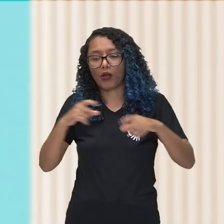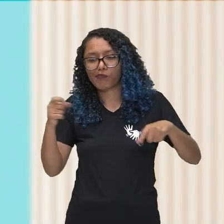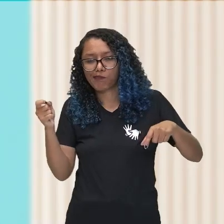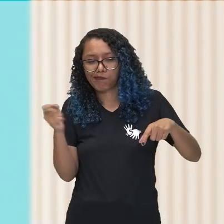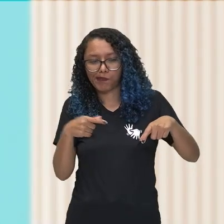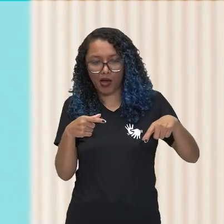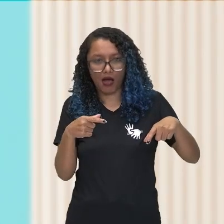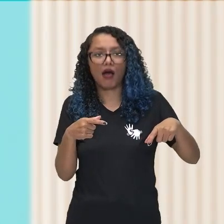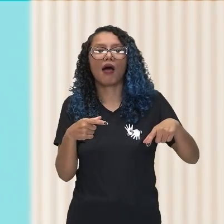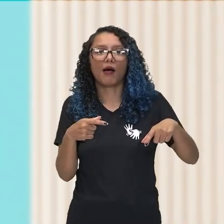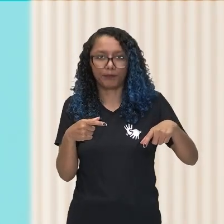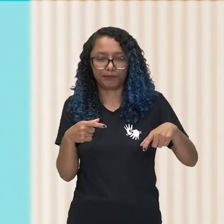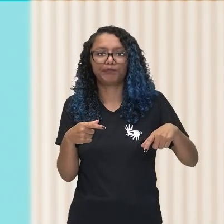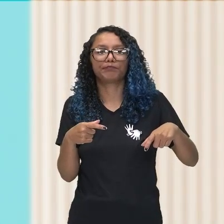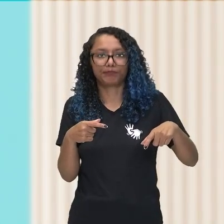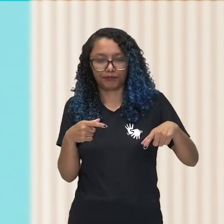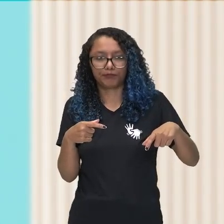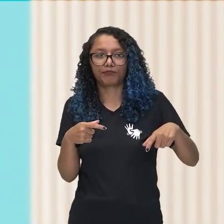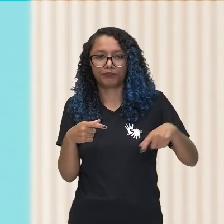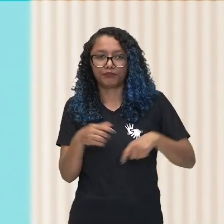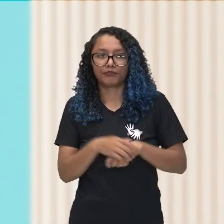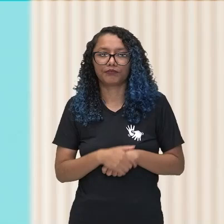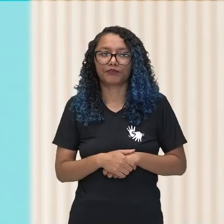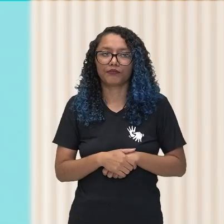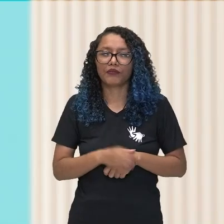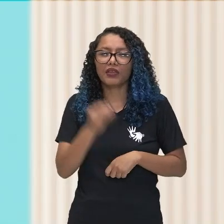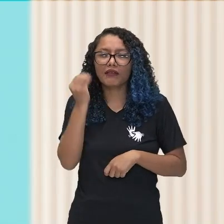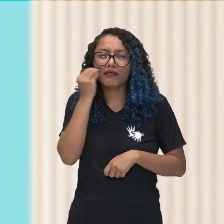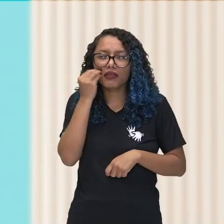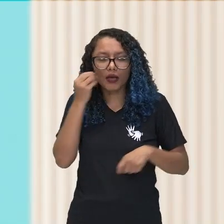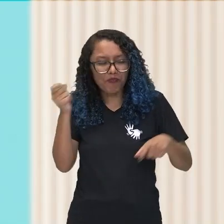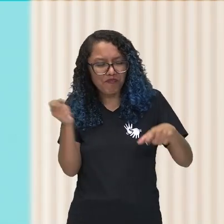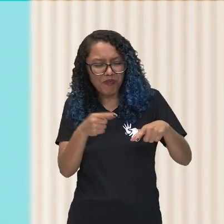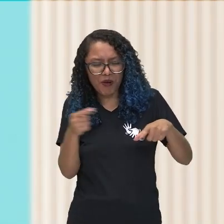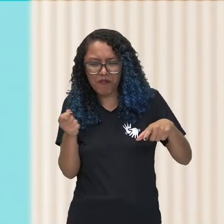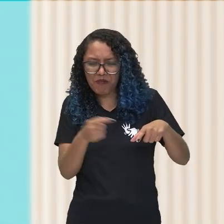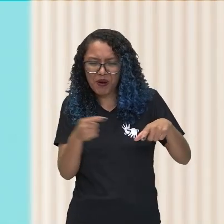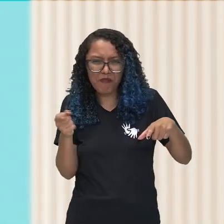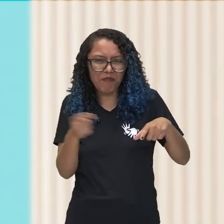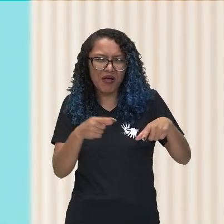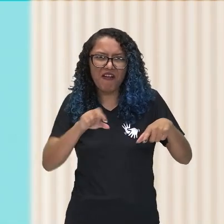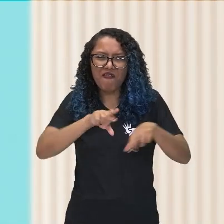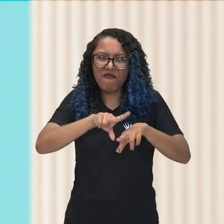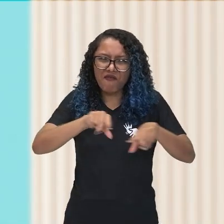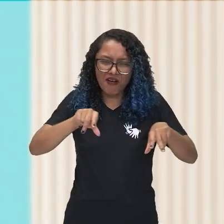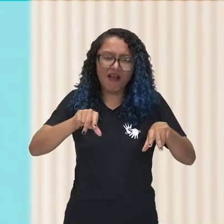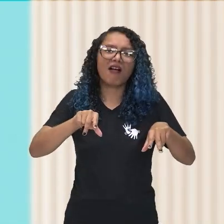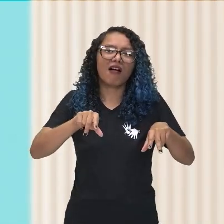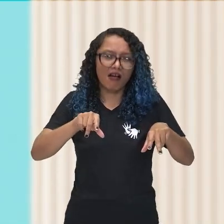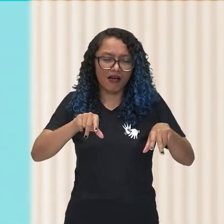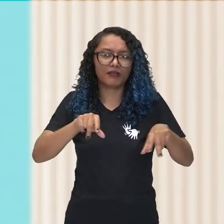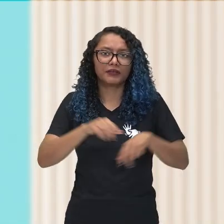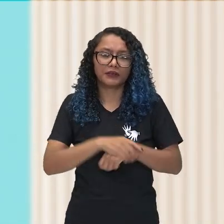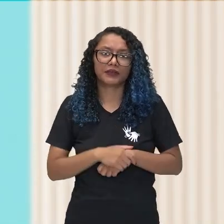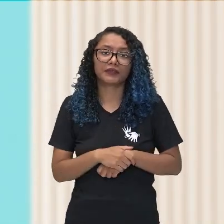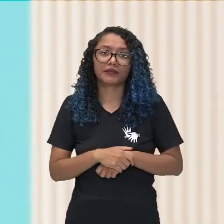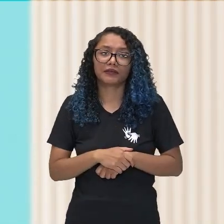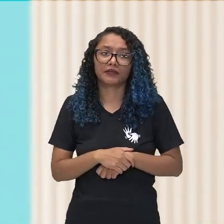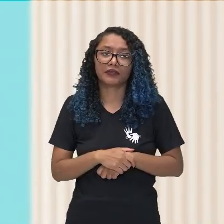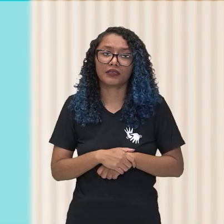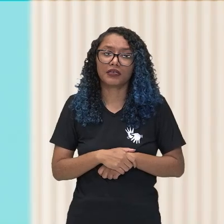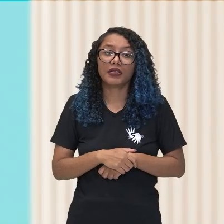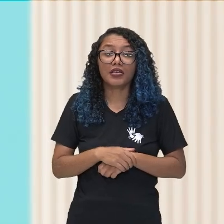em direção ao gol adversário, tentando marcar o maior número de pontos possíveis, enquanto a equipe